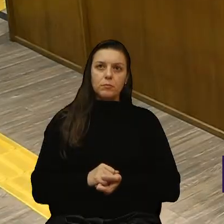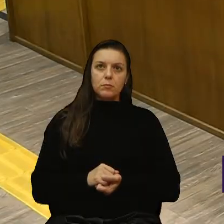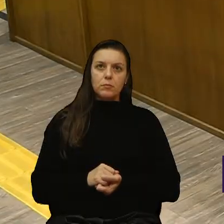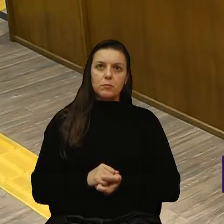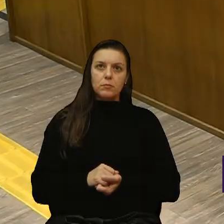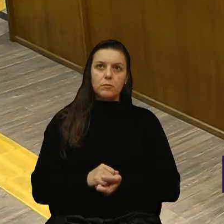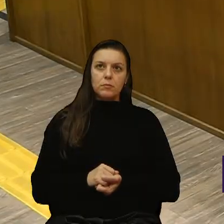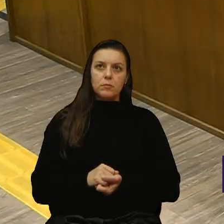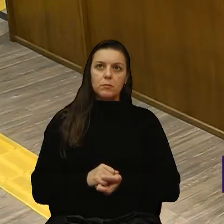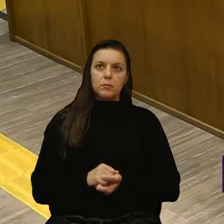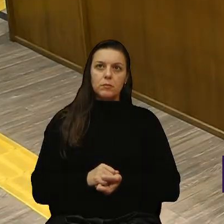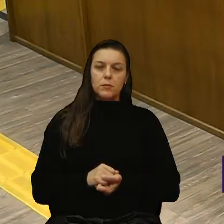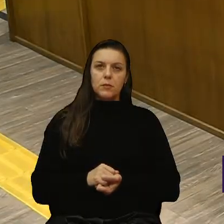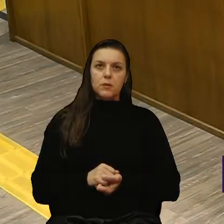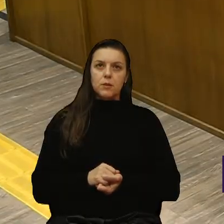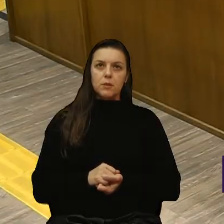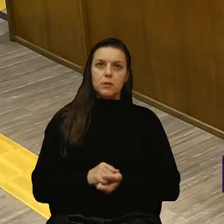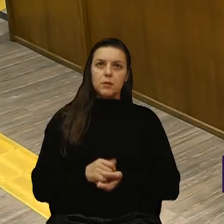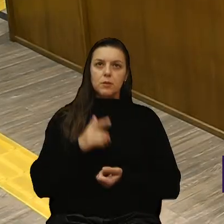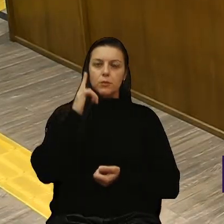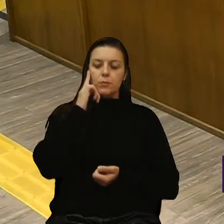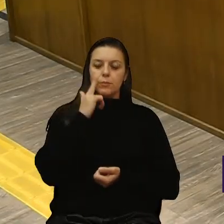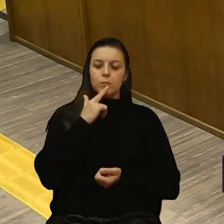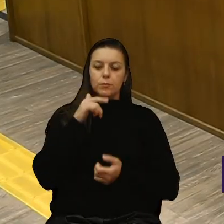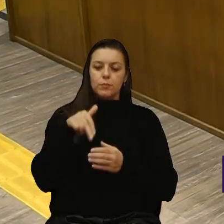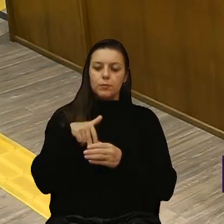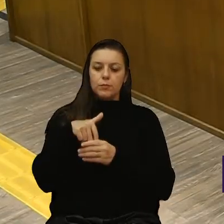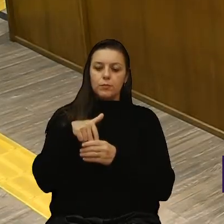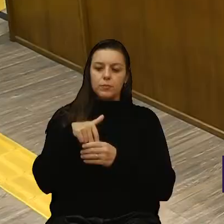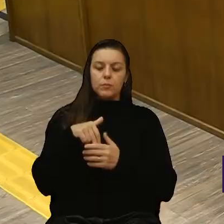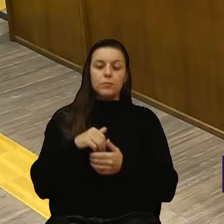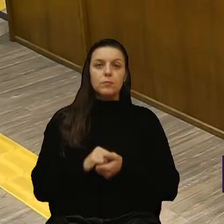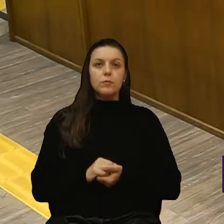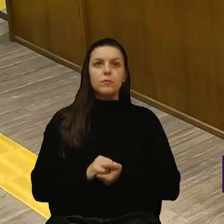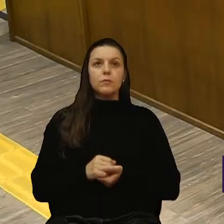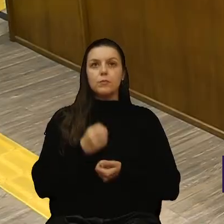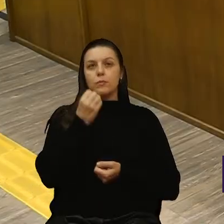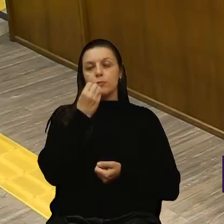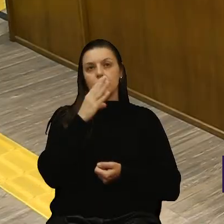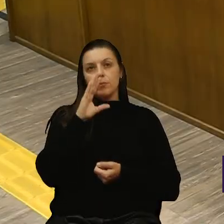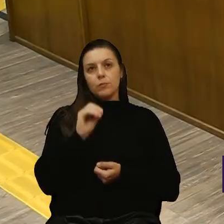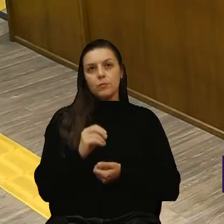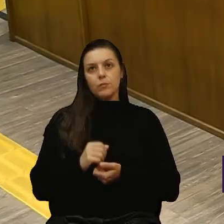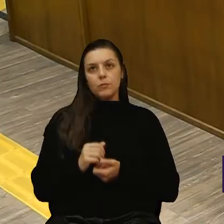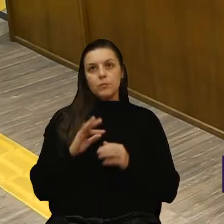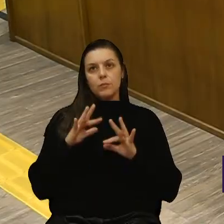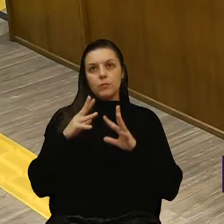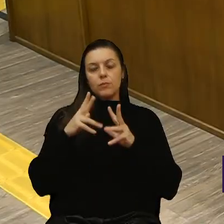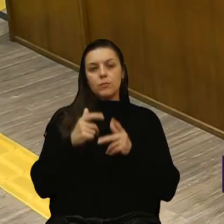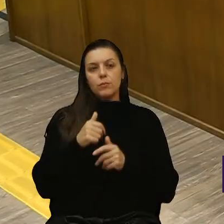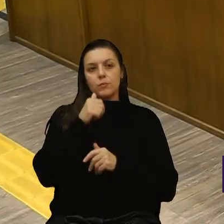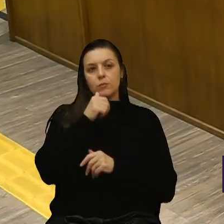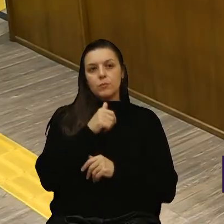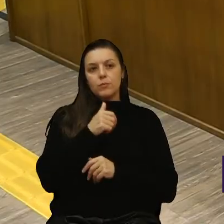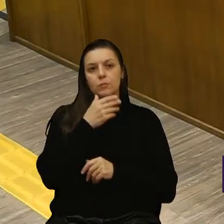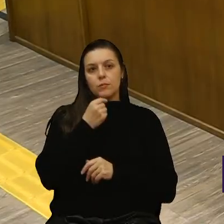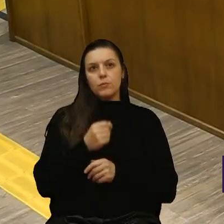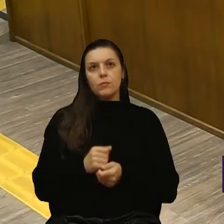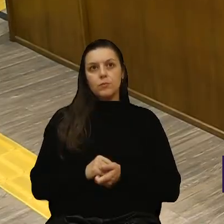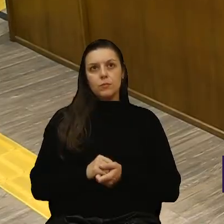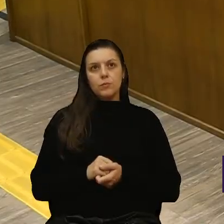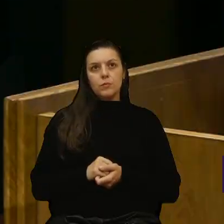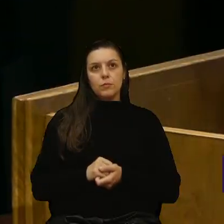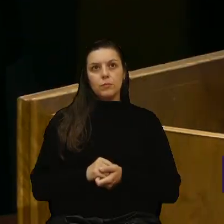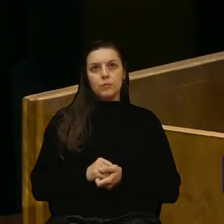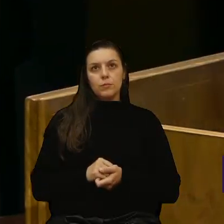Com a palavra, vereador Lucas Carinhato, da tribuna. Boa noite a todos e a todas. Sei